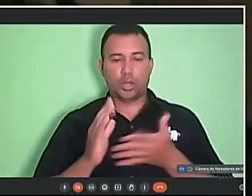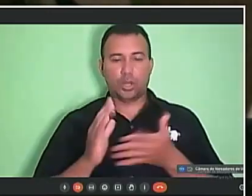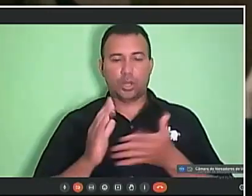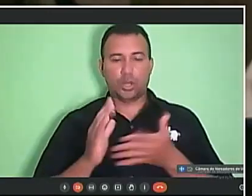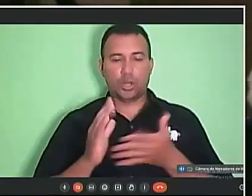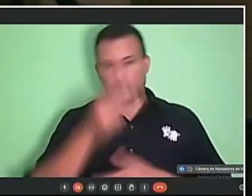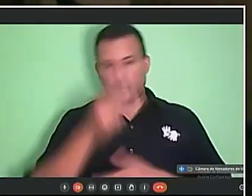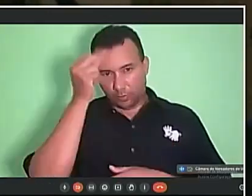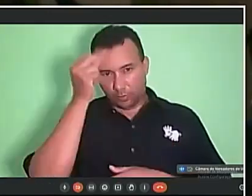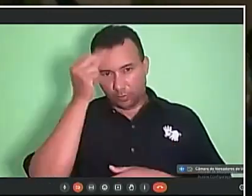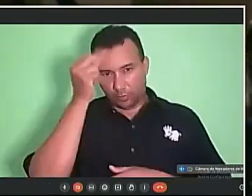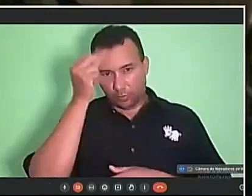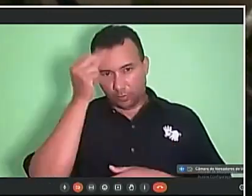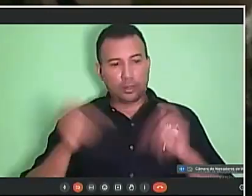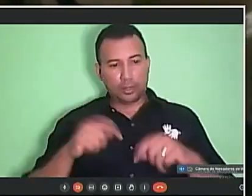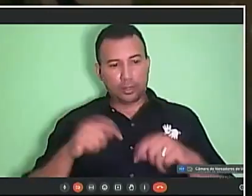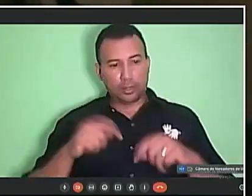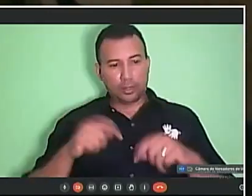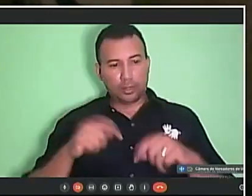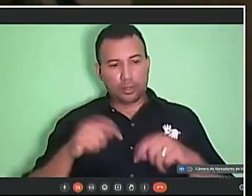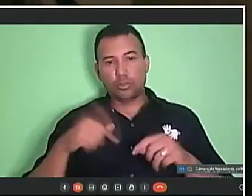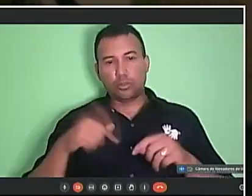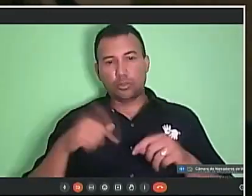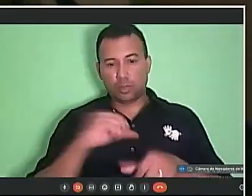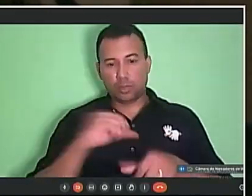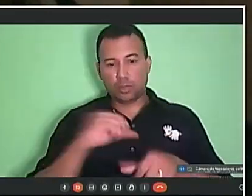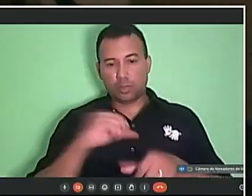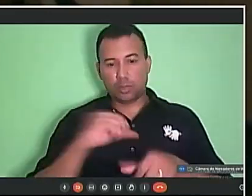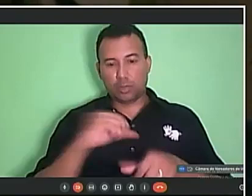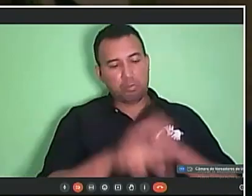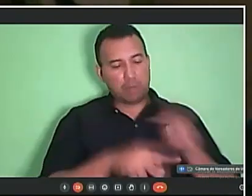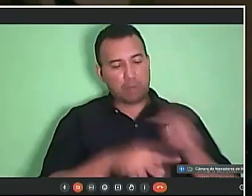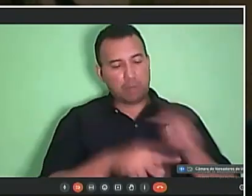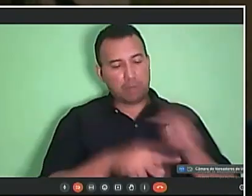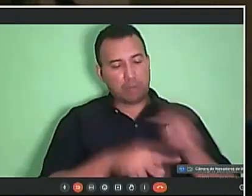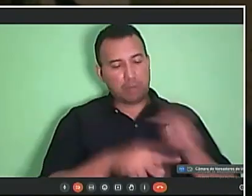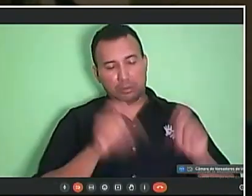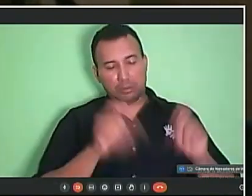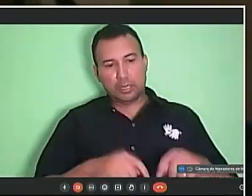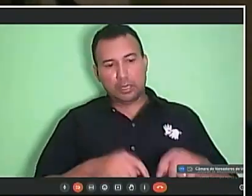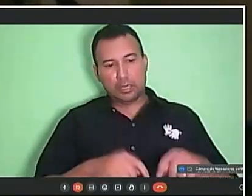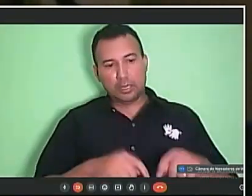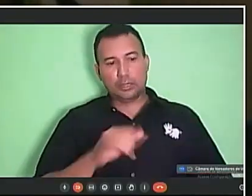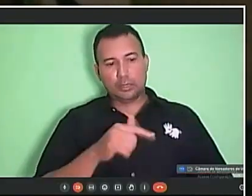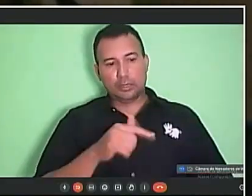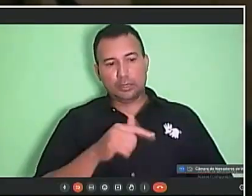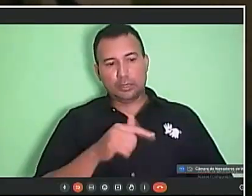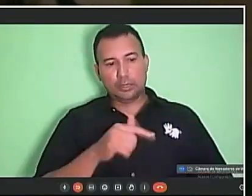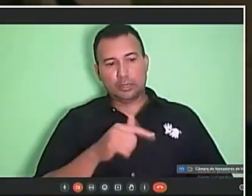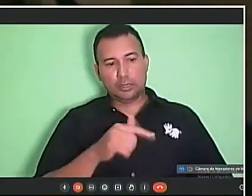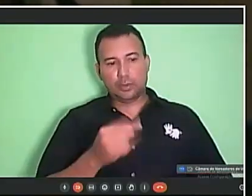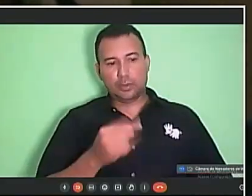de realocação da população abaixo da cota de 7,48.